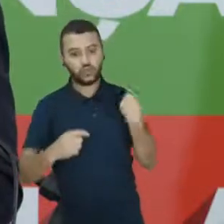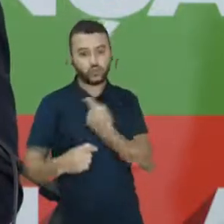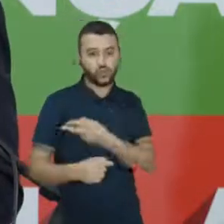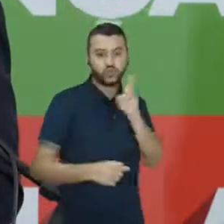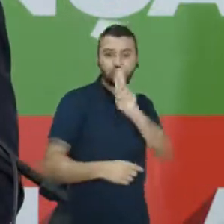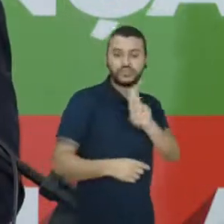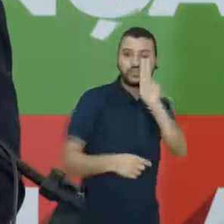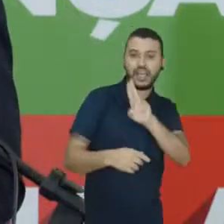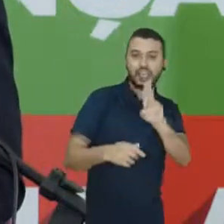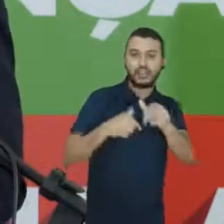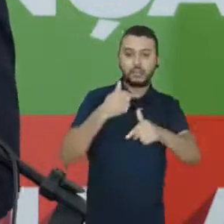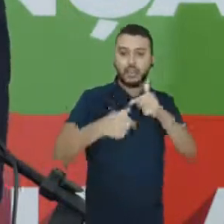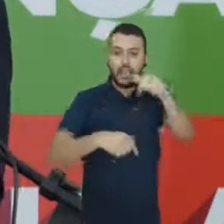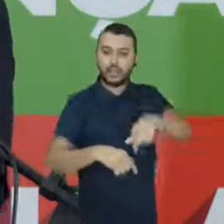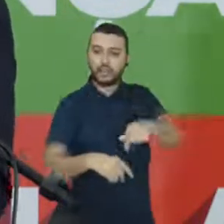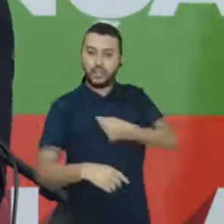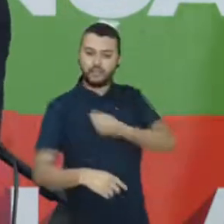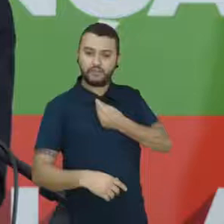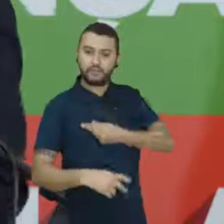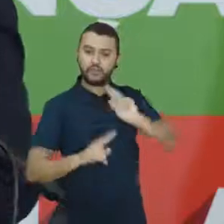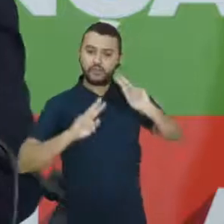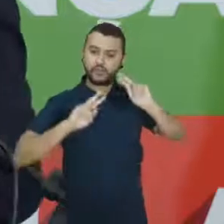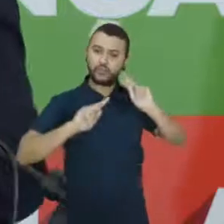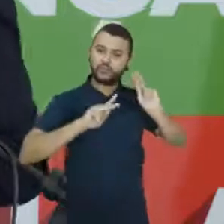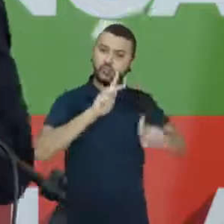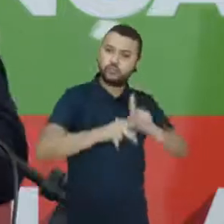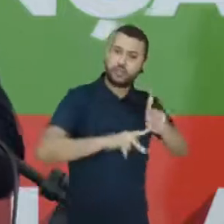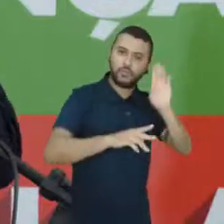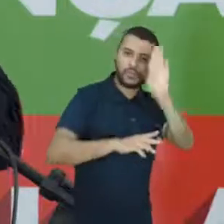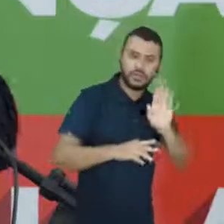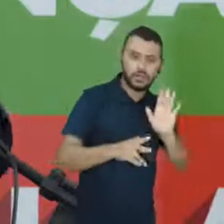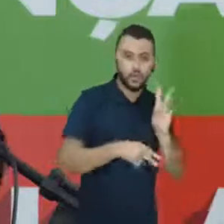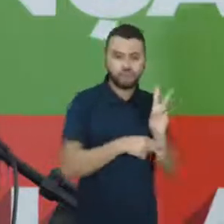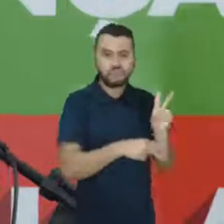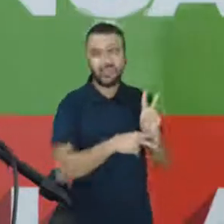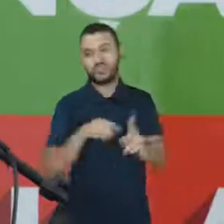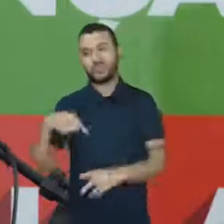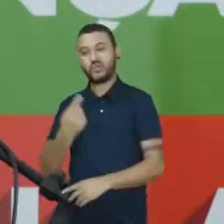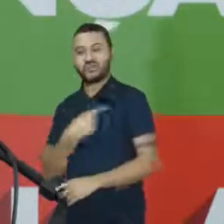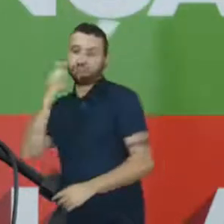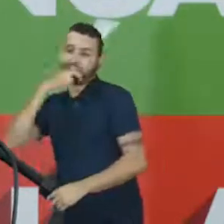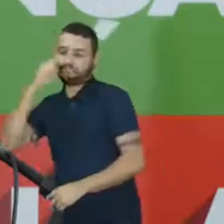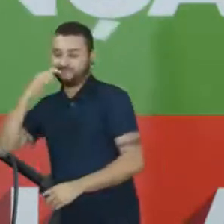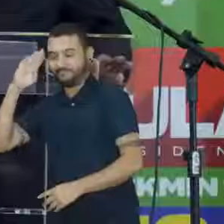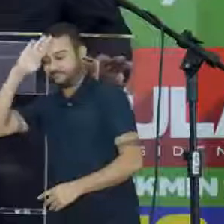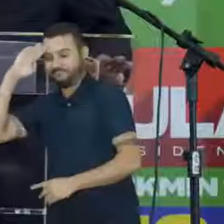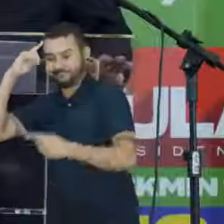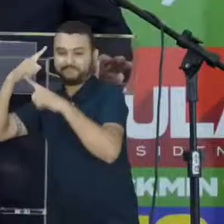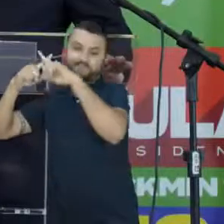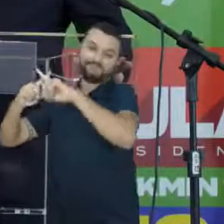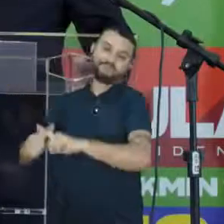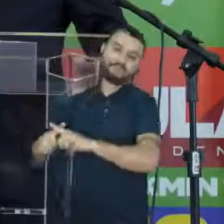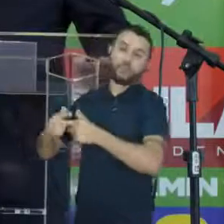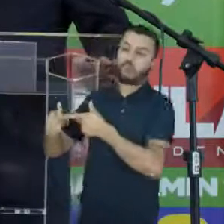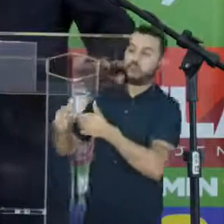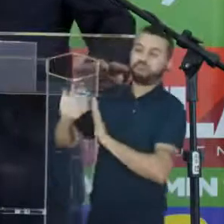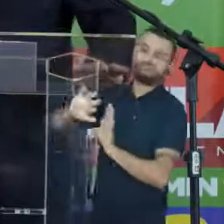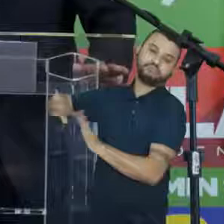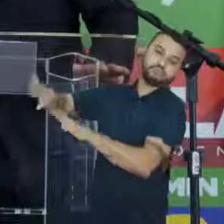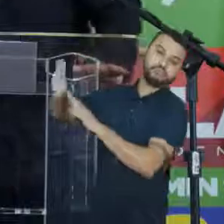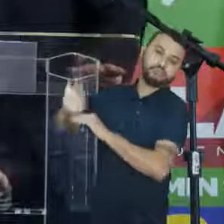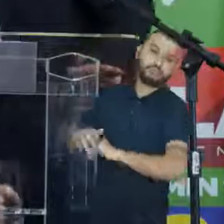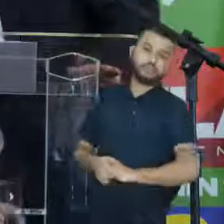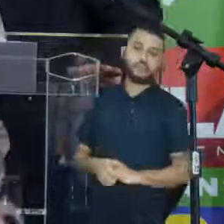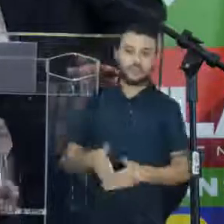vida do povo brasileiro. No mais, conversa fiada, adversário, não tem problema. Obrigado,